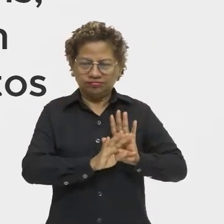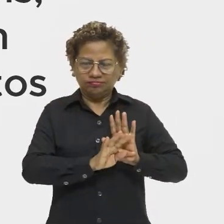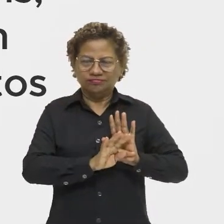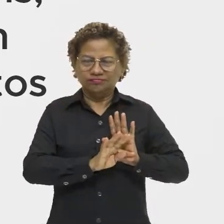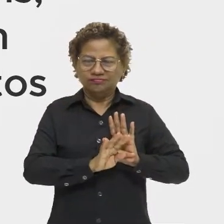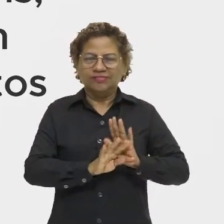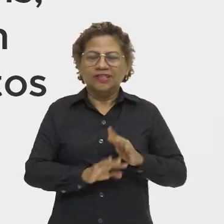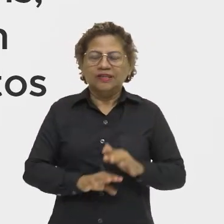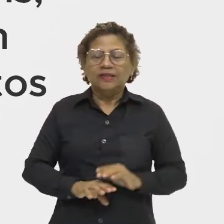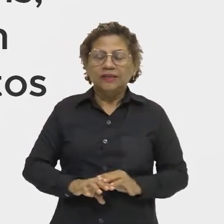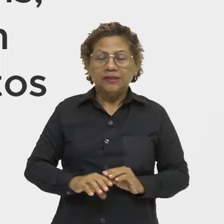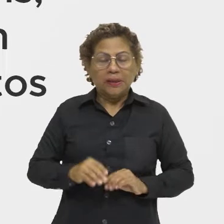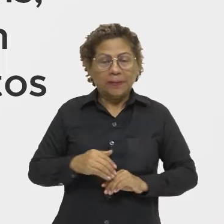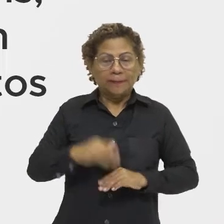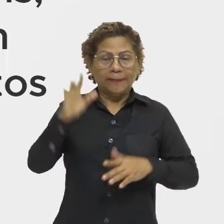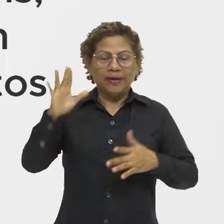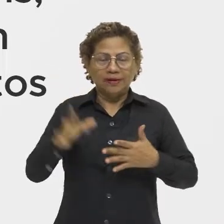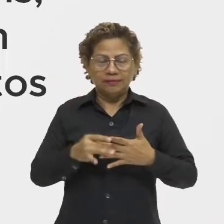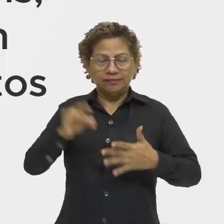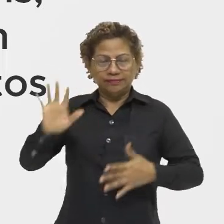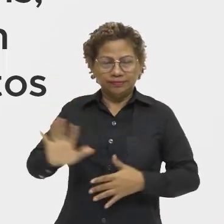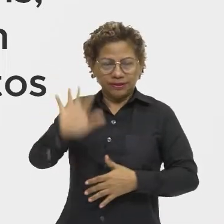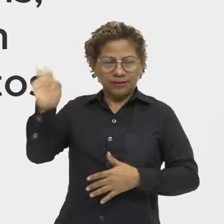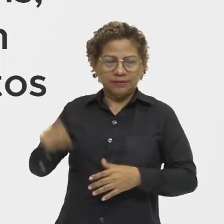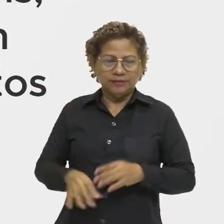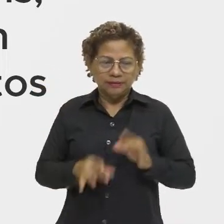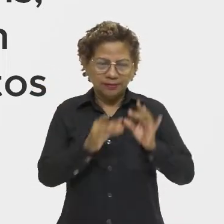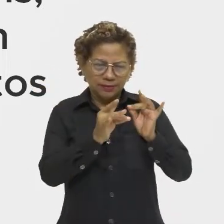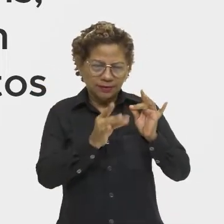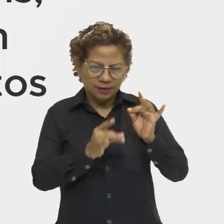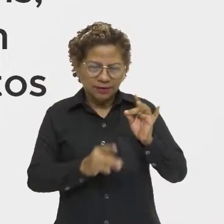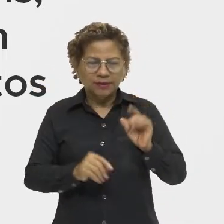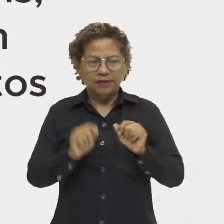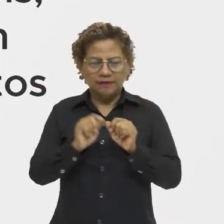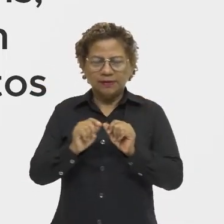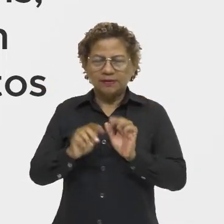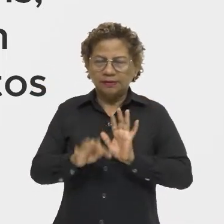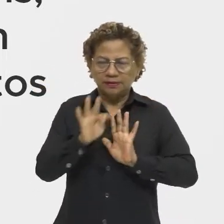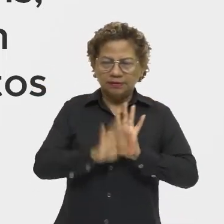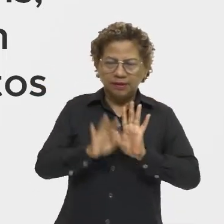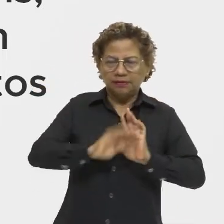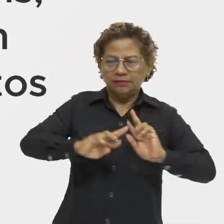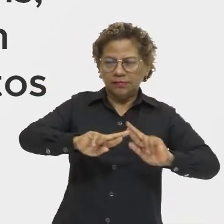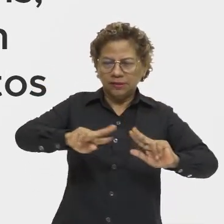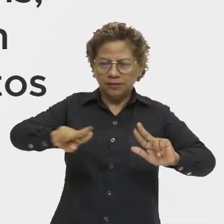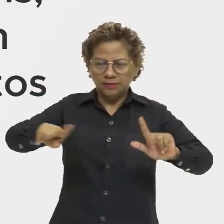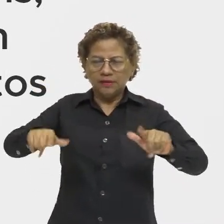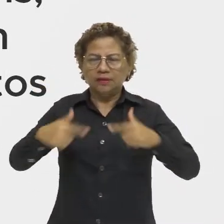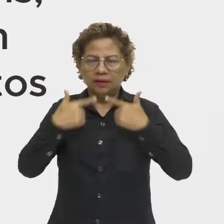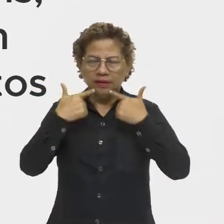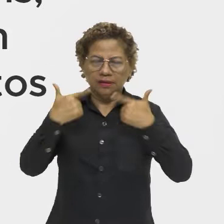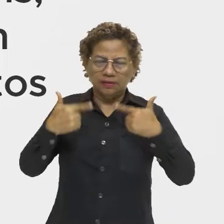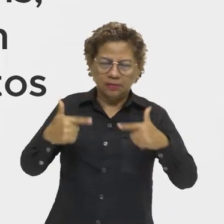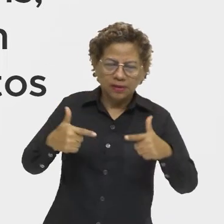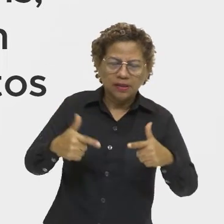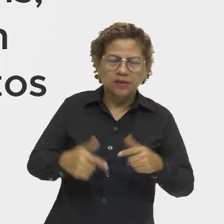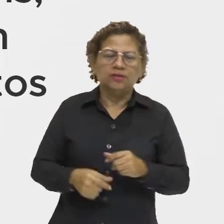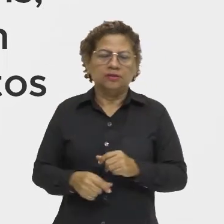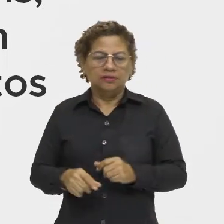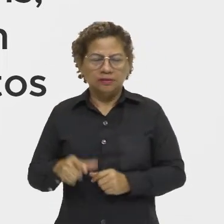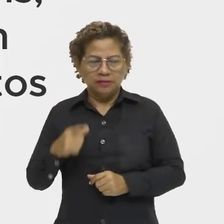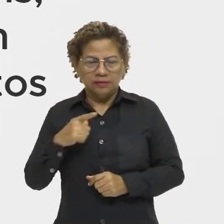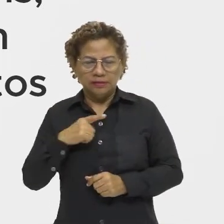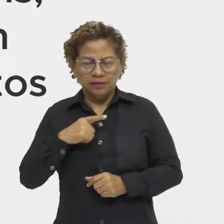E o detalhamento, produzir textos em diferentes linguagens, construindo sentidos e empregando em